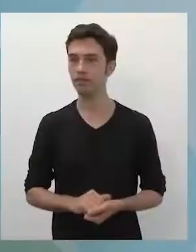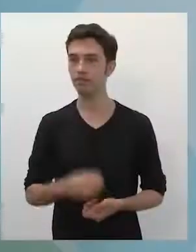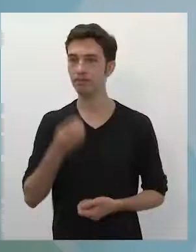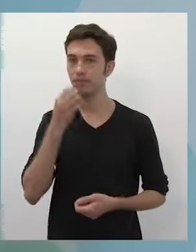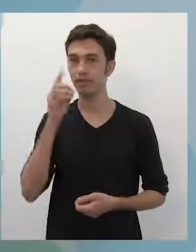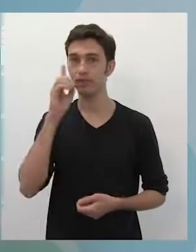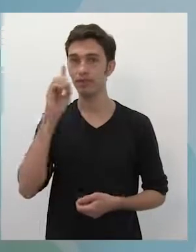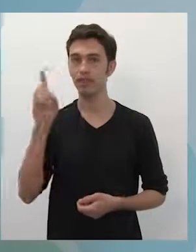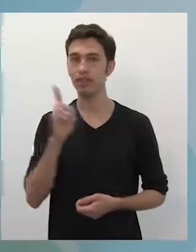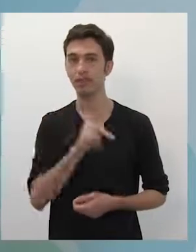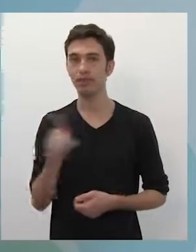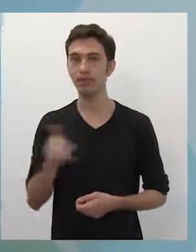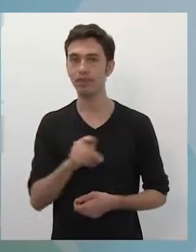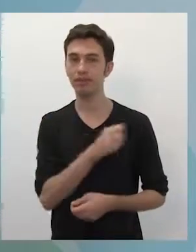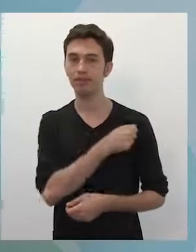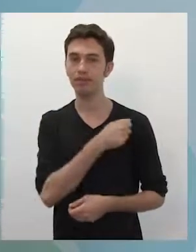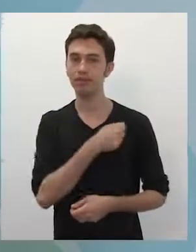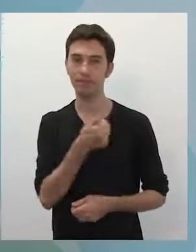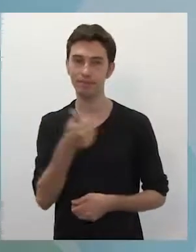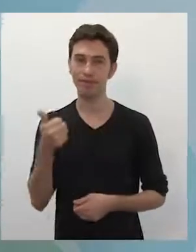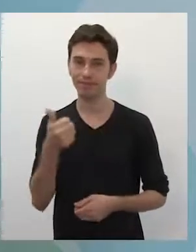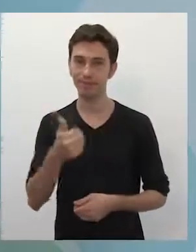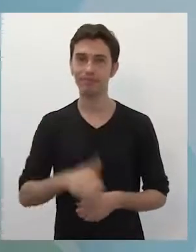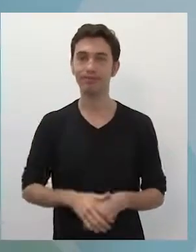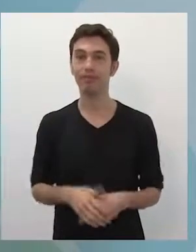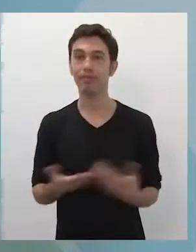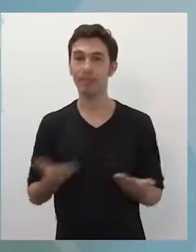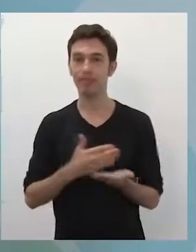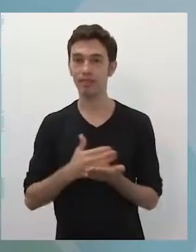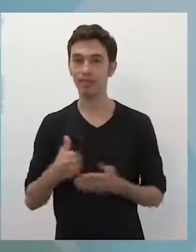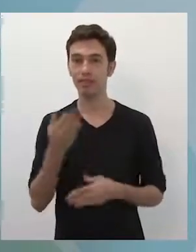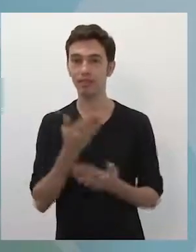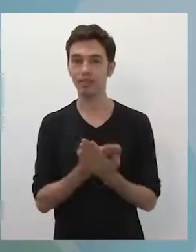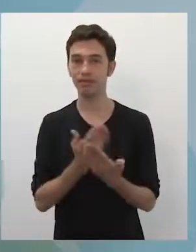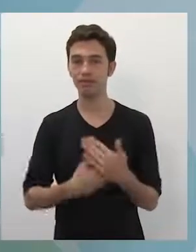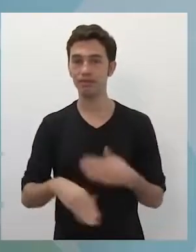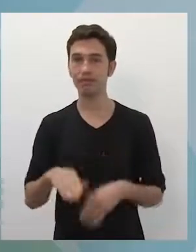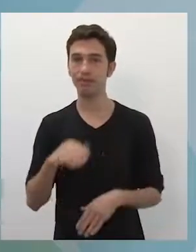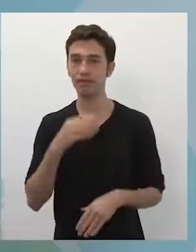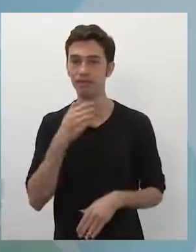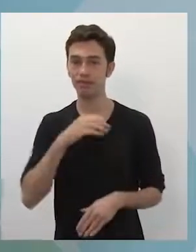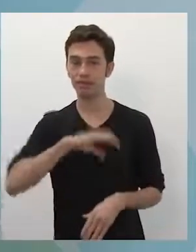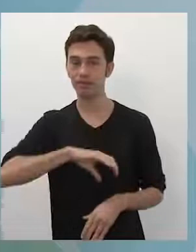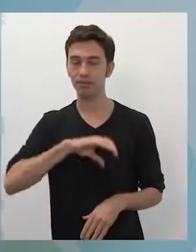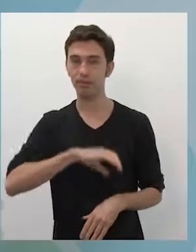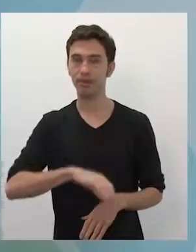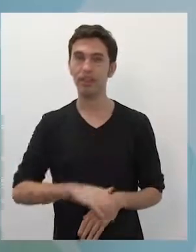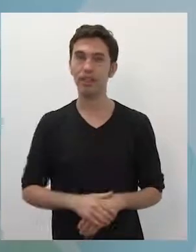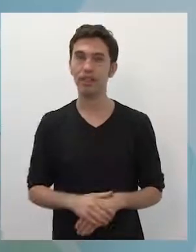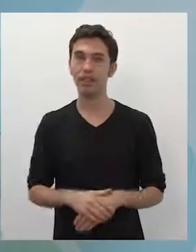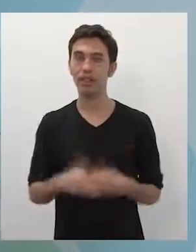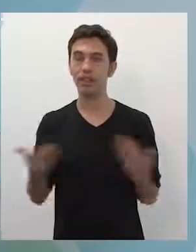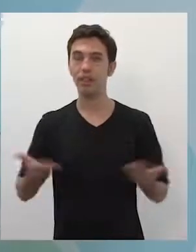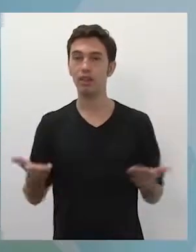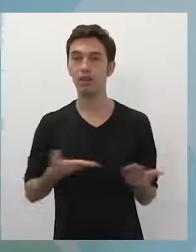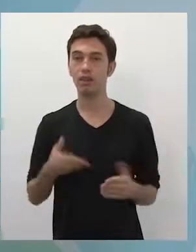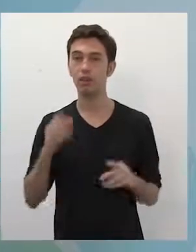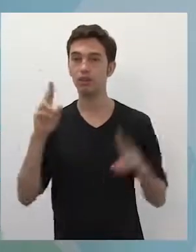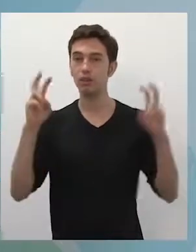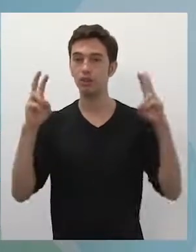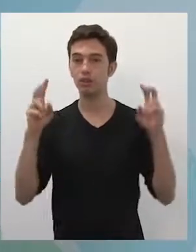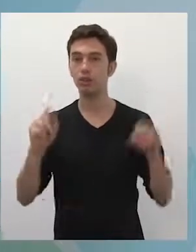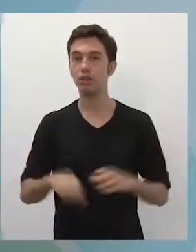Bom dia, professores e alunos, tudo bem com vocês? Começando mais uma aula de língua portuguesa. E nossa aula de hoje tem como